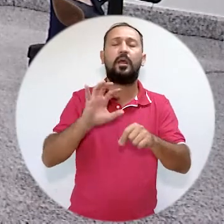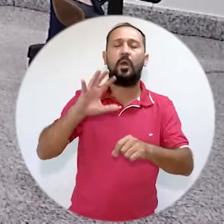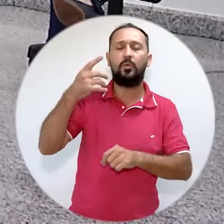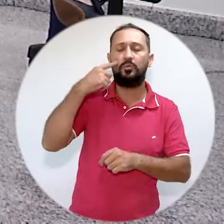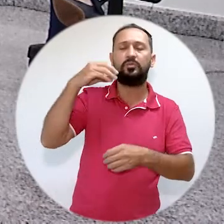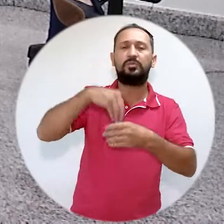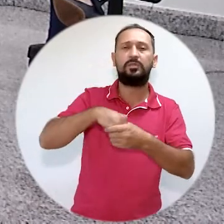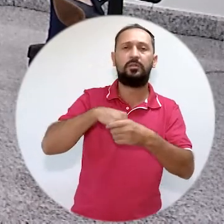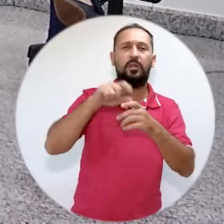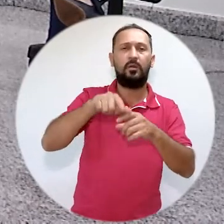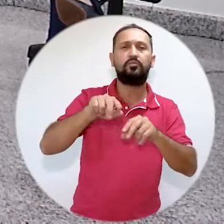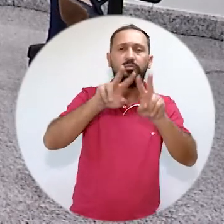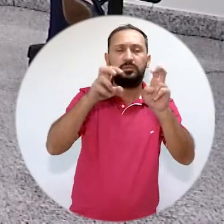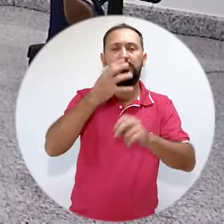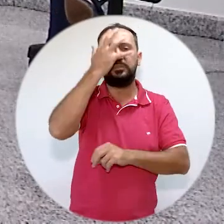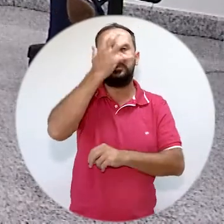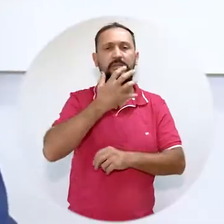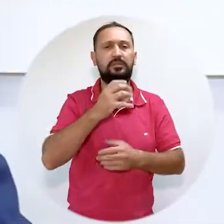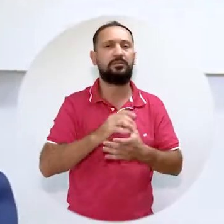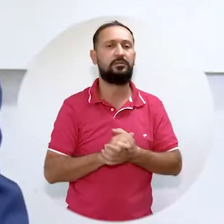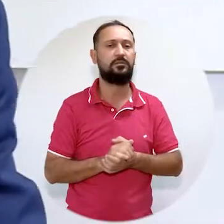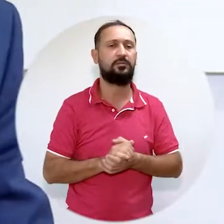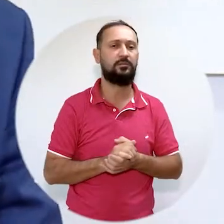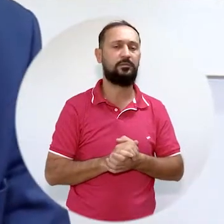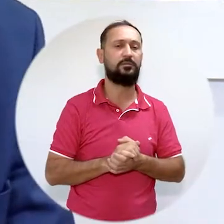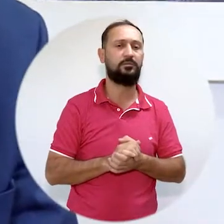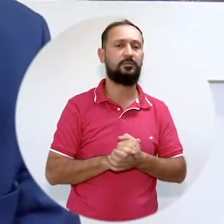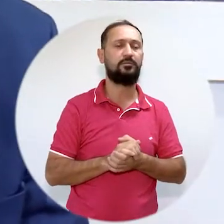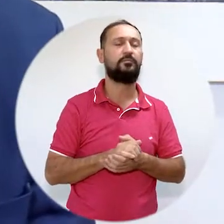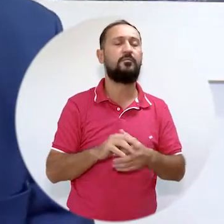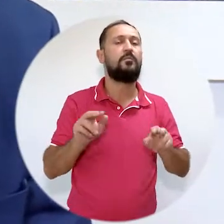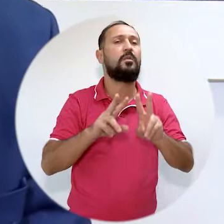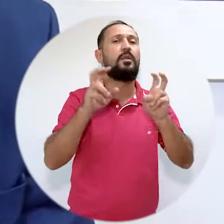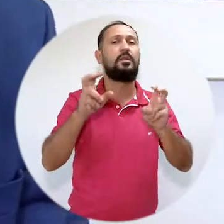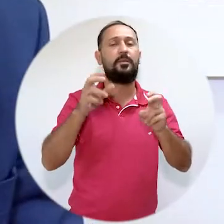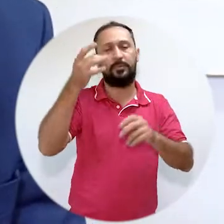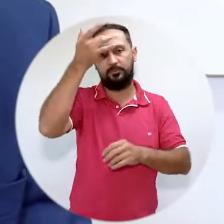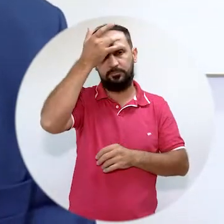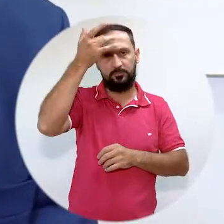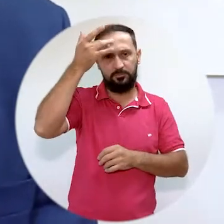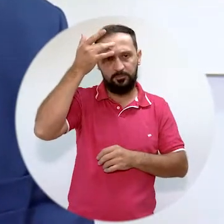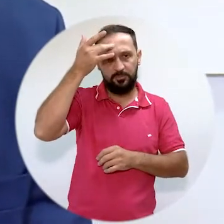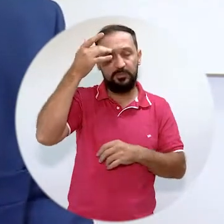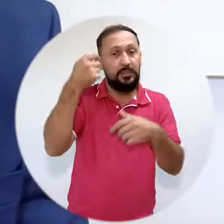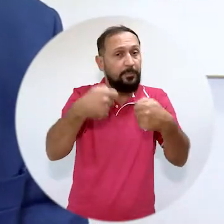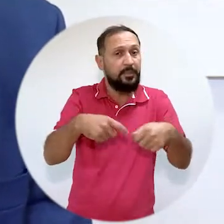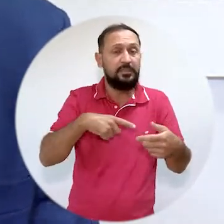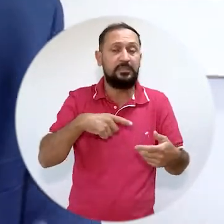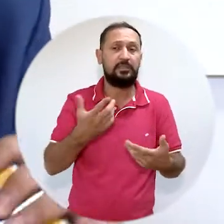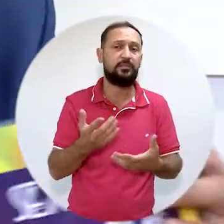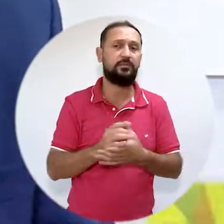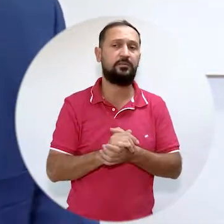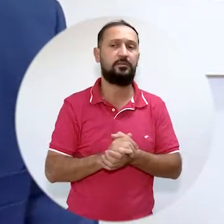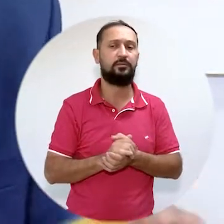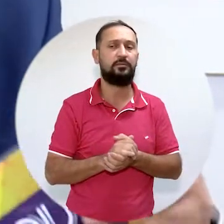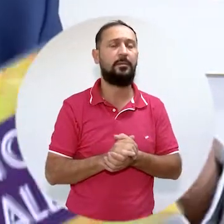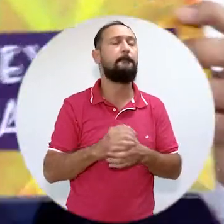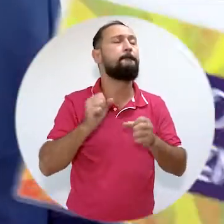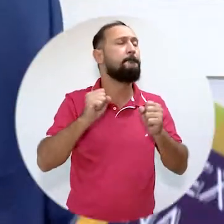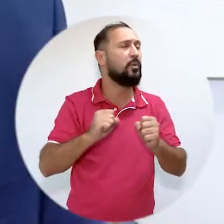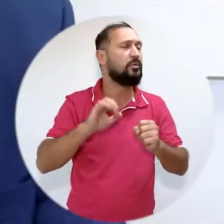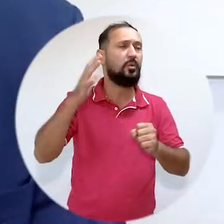Saúde mental é uma coisa muito séria, né? E nós temos muito preconceito com a questão da saúde mental e tudo passa por aqui, né, Juliana? Se aqui não estiver legal, pode